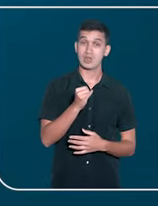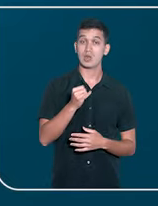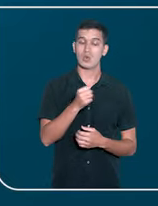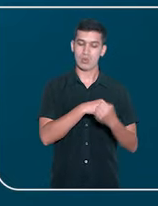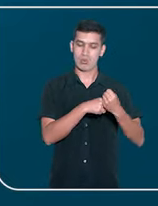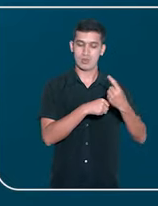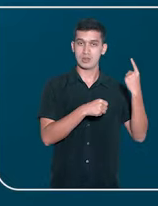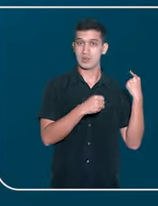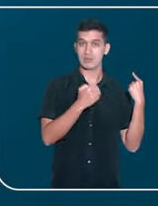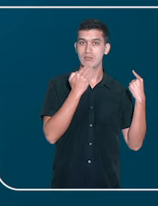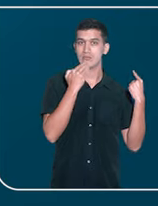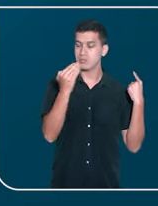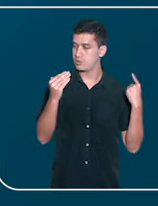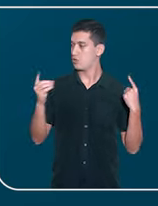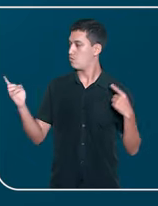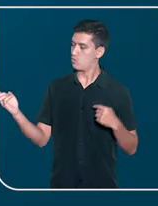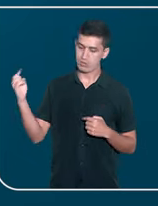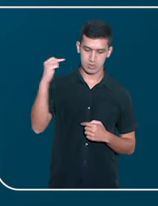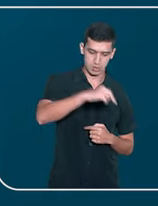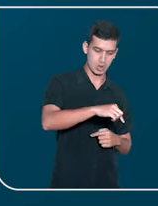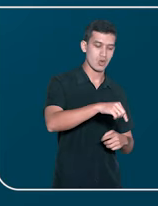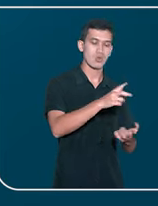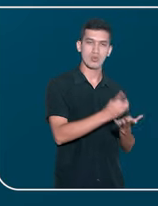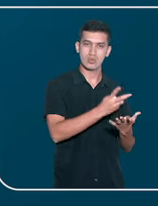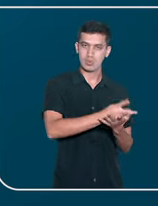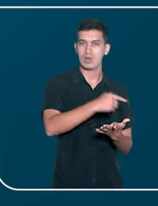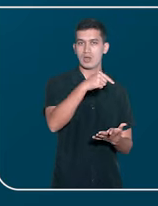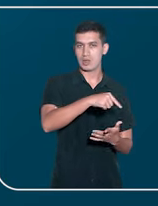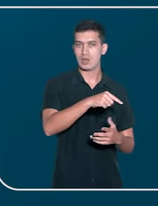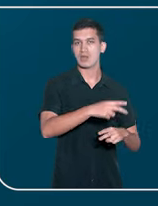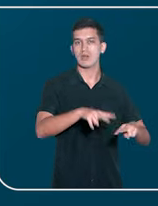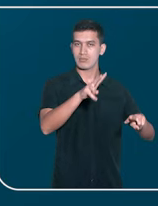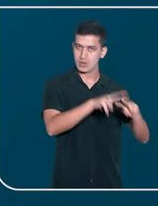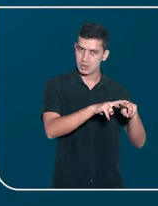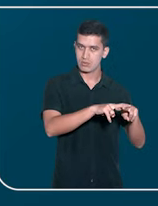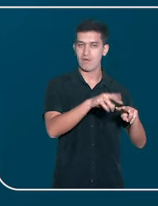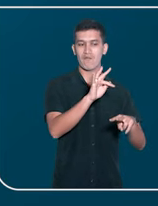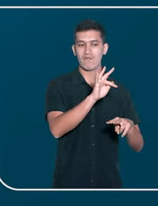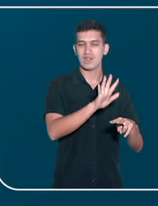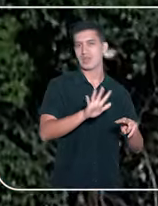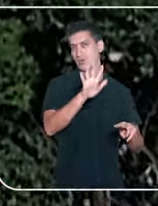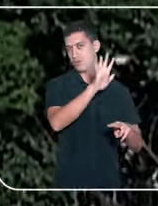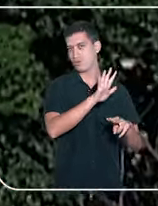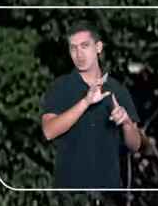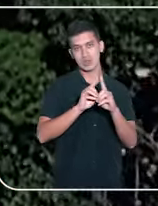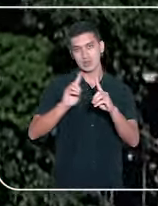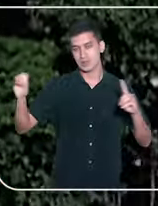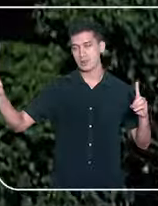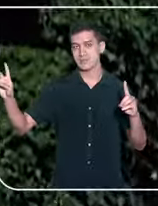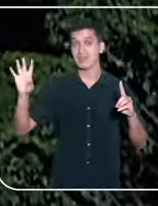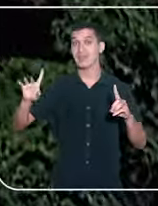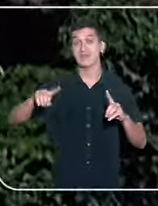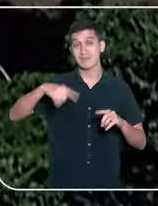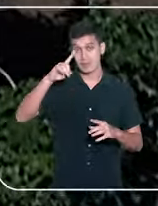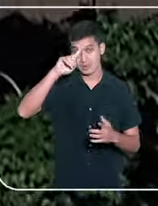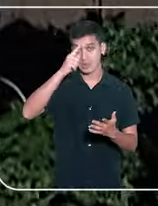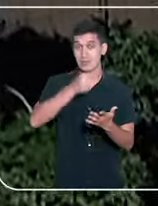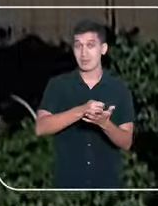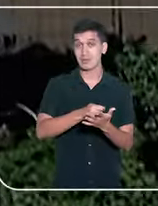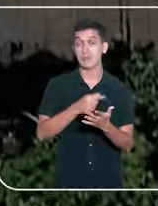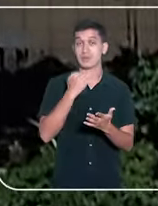execução penal autorizou a prorrogação da permanência de Rogério 157 no sistema Federal mas a decisão foi caada